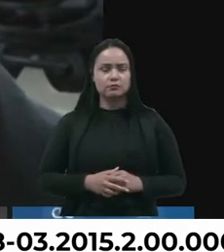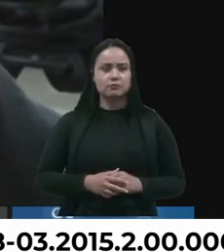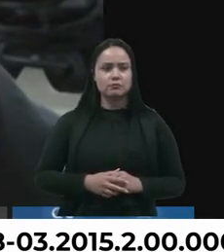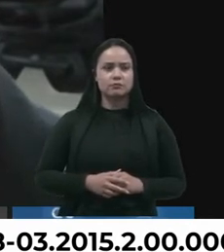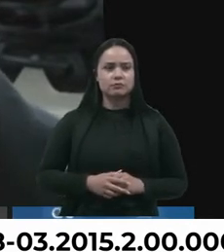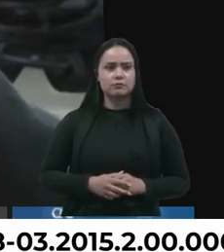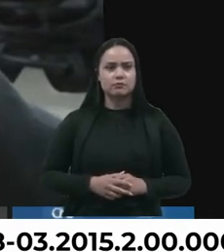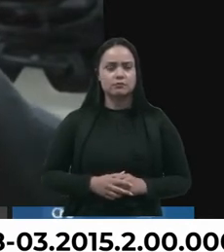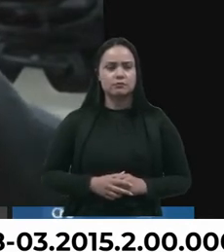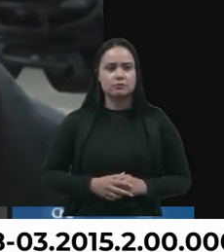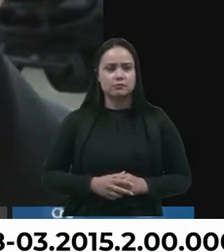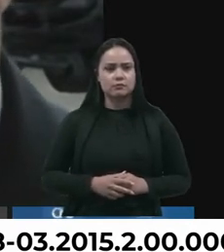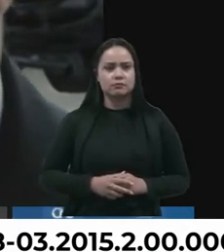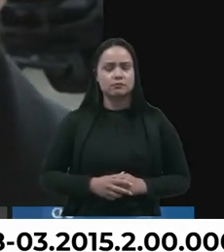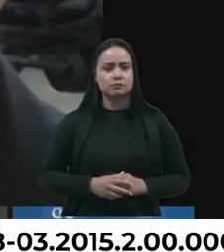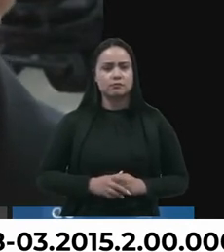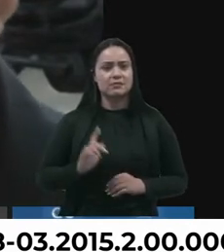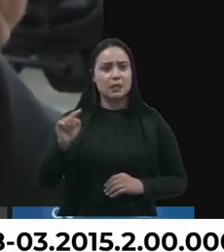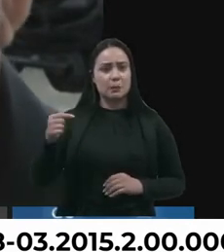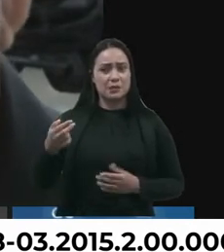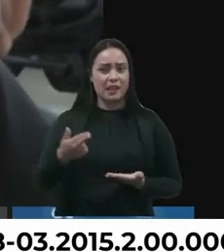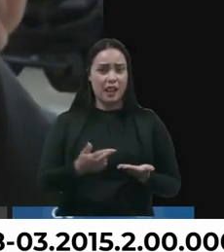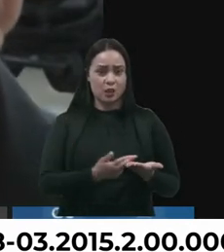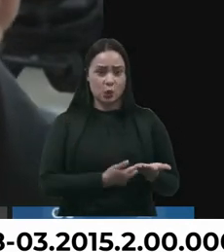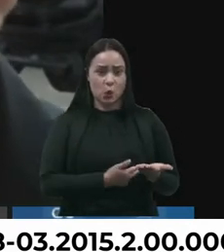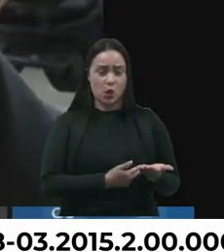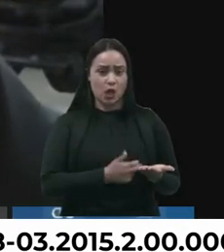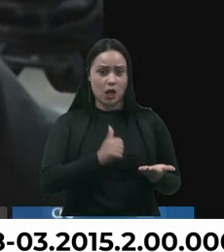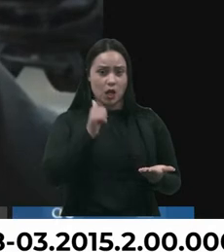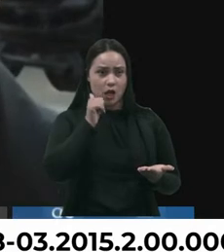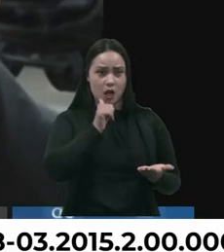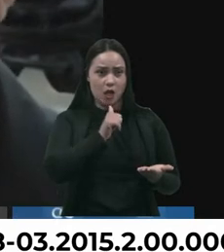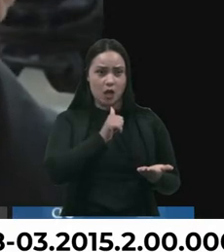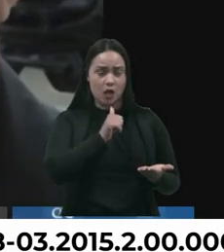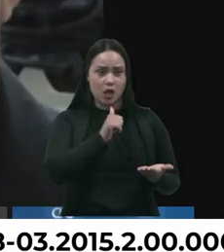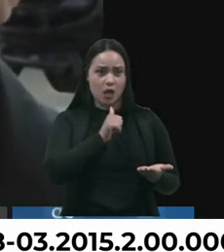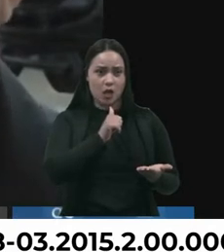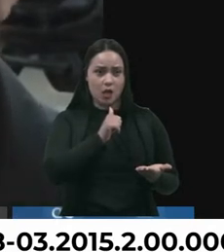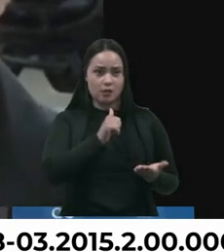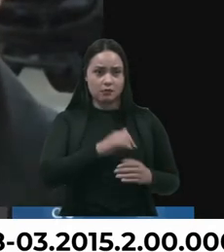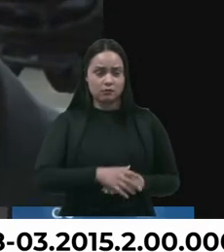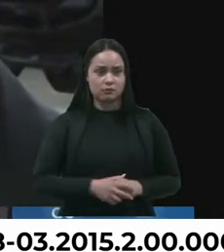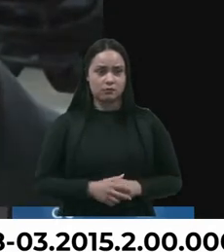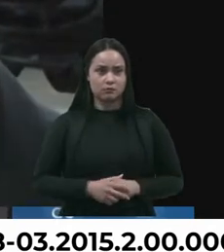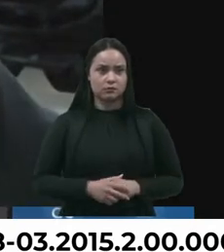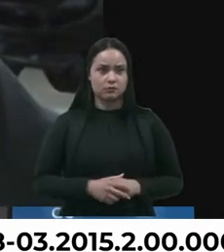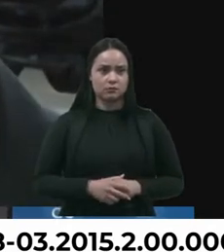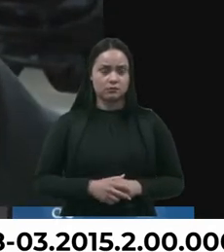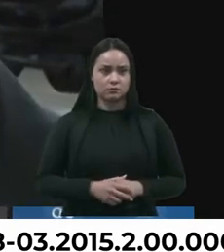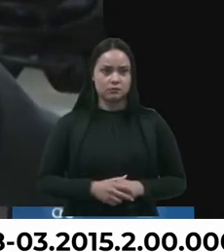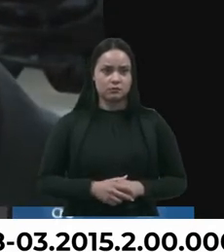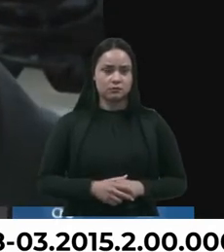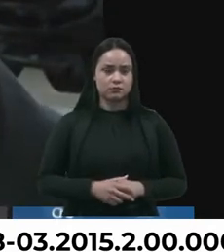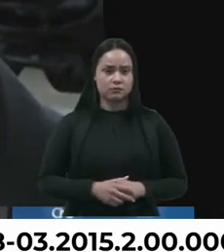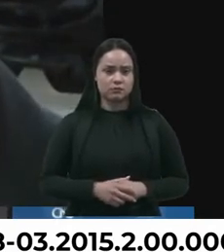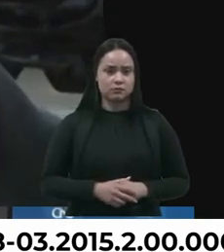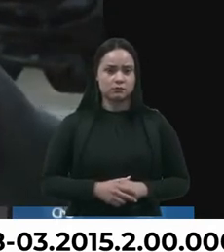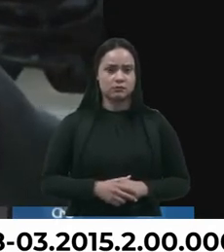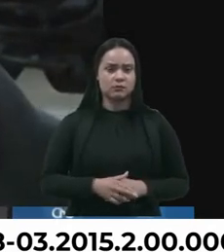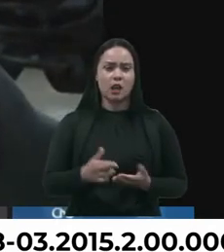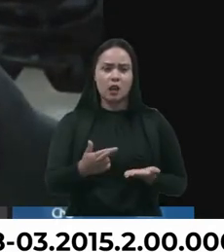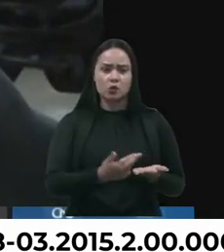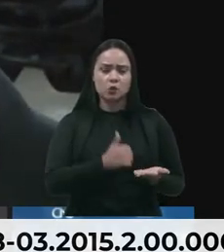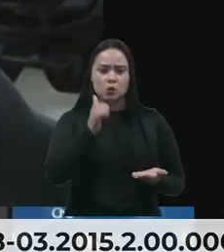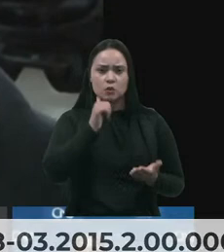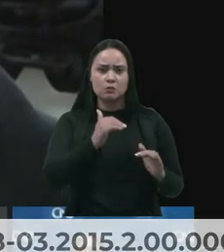e no apagar das luzes, a relatora, no apagar das luzes do respeitado, a relatora,